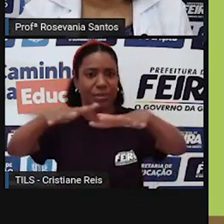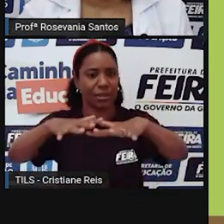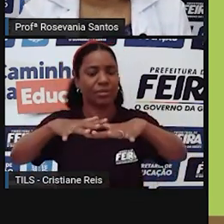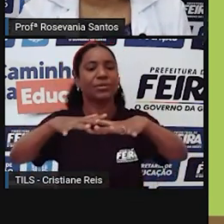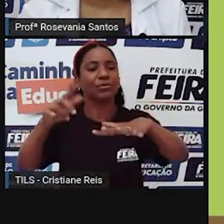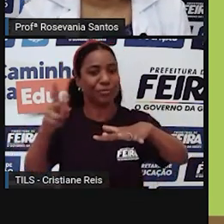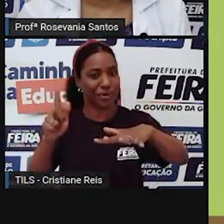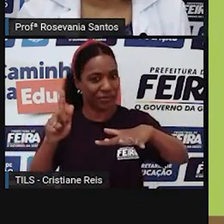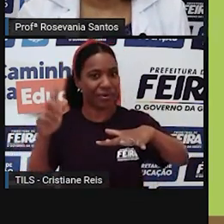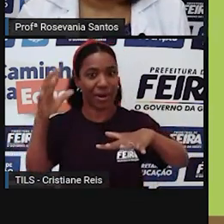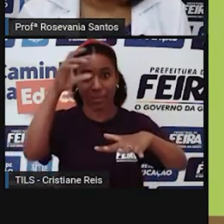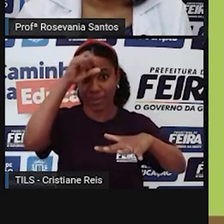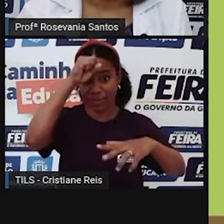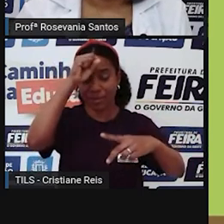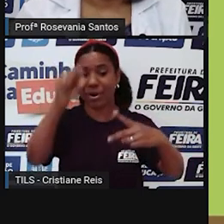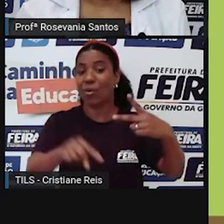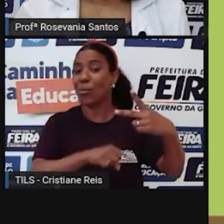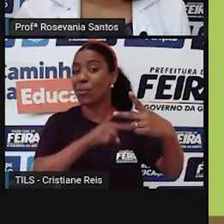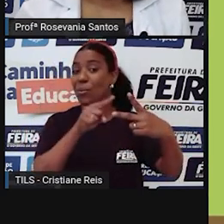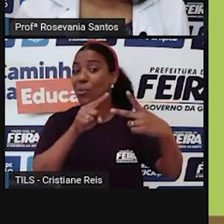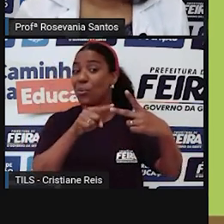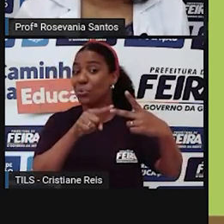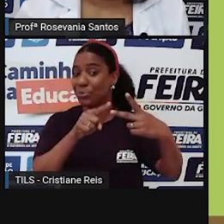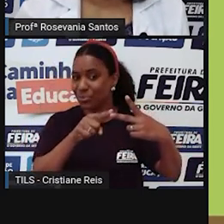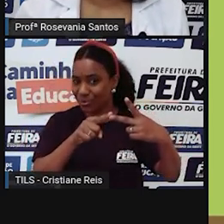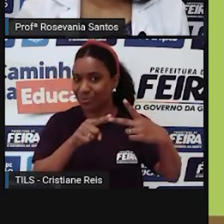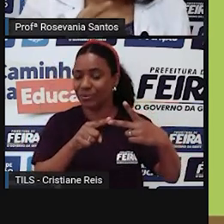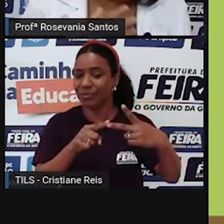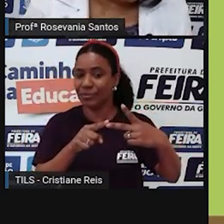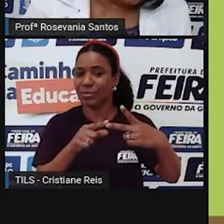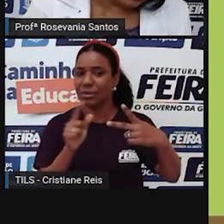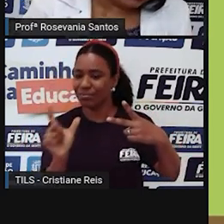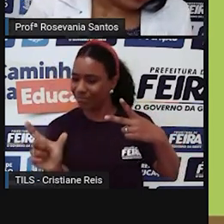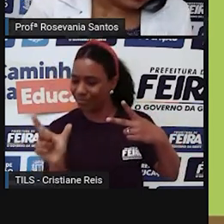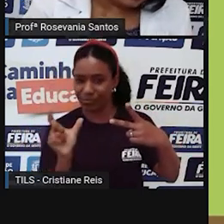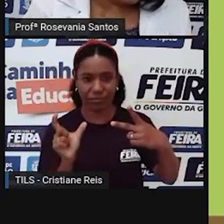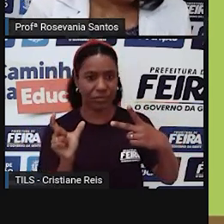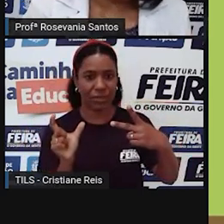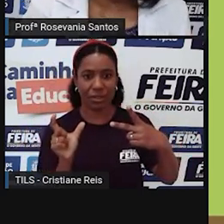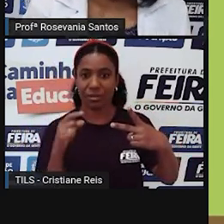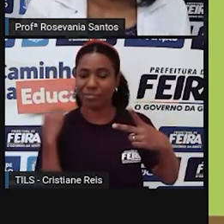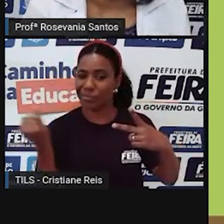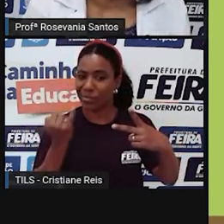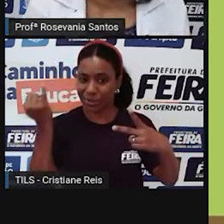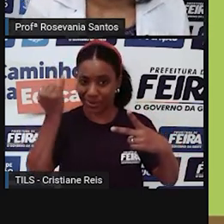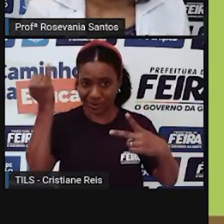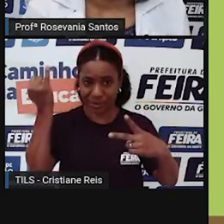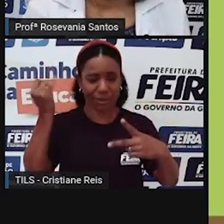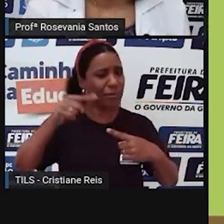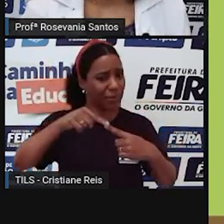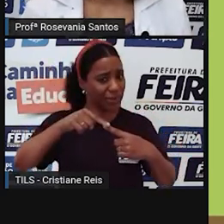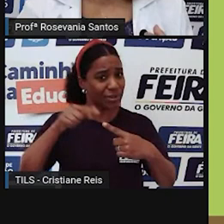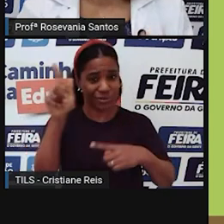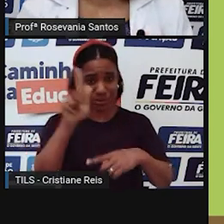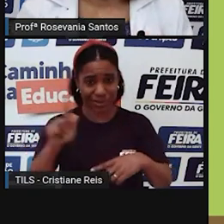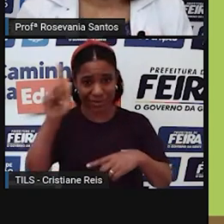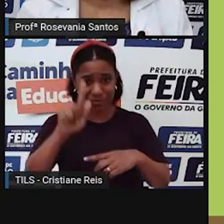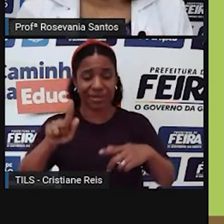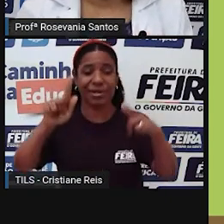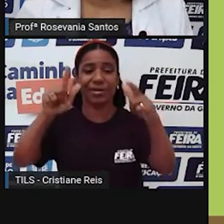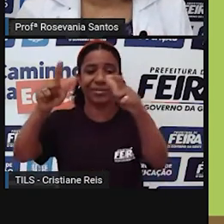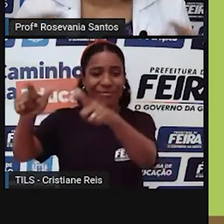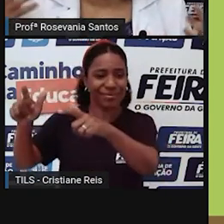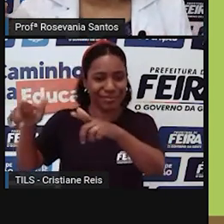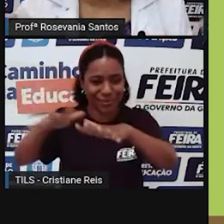outro conceito importantíssimo. Porque, na realidade, já que a geografia é a ciência que estuda o espaço geográfico, esse